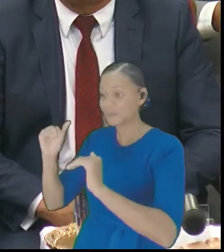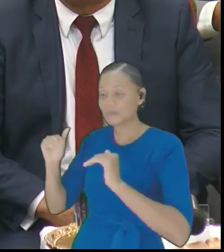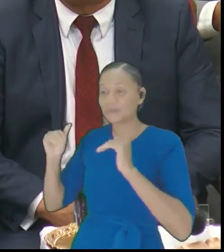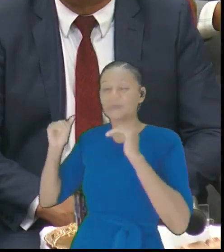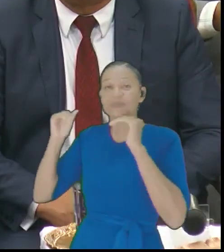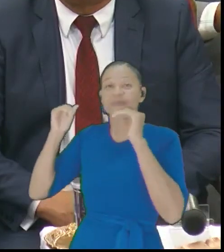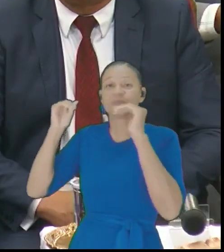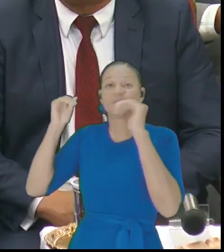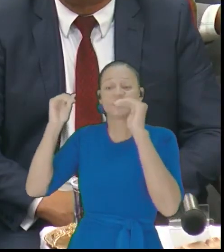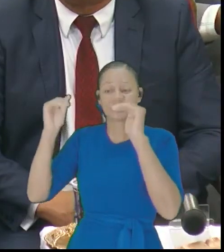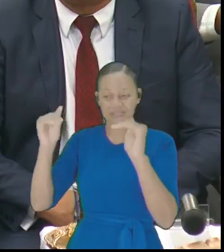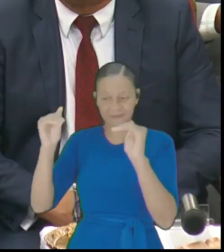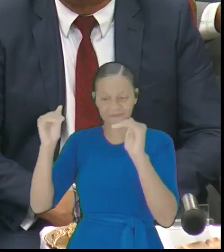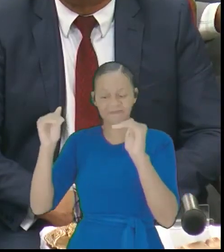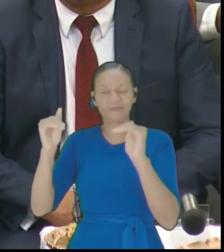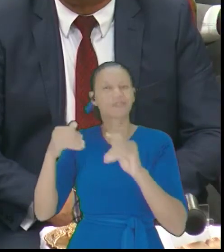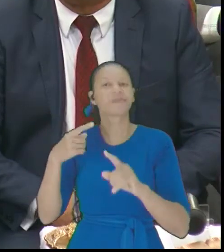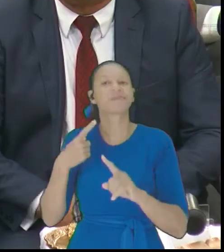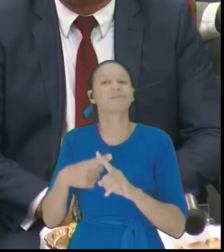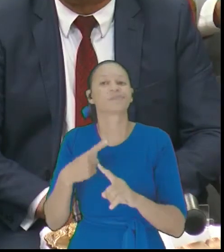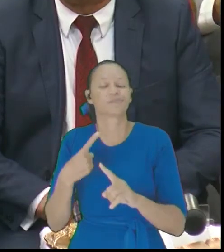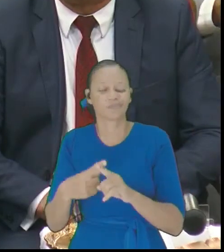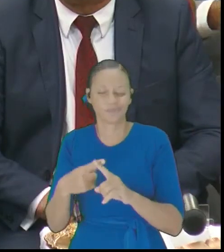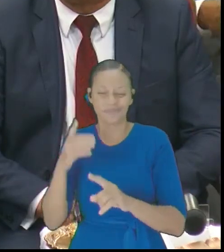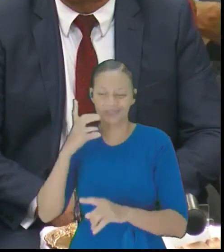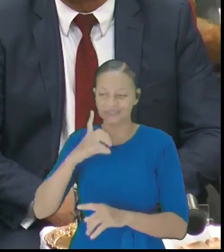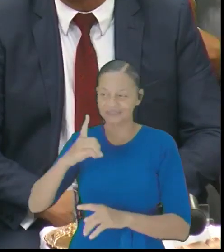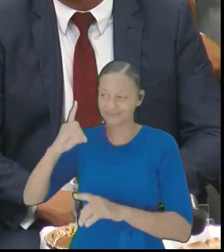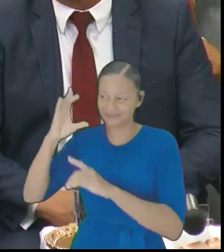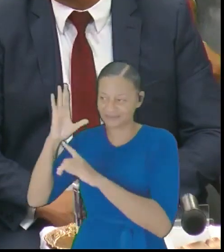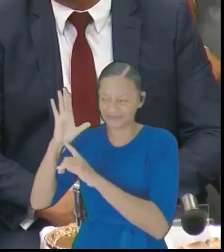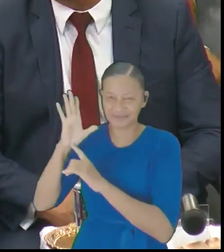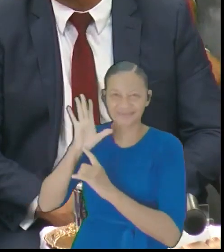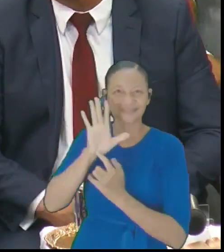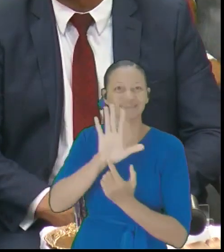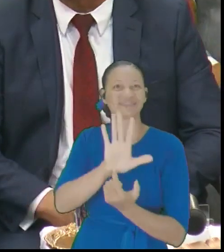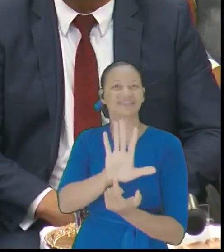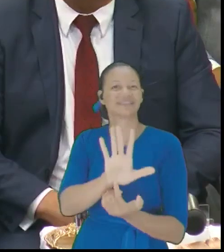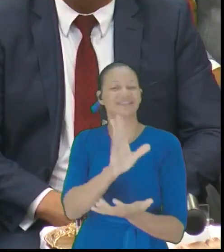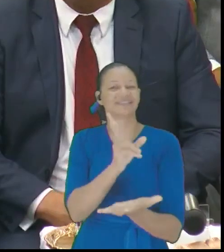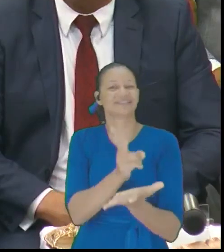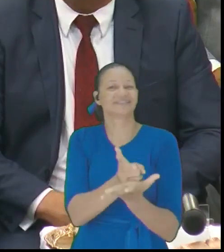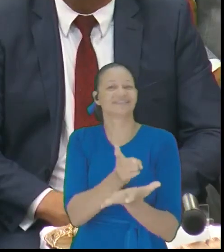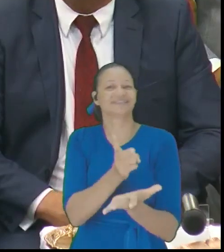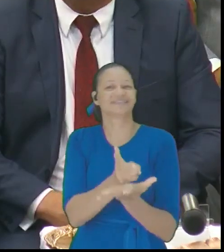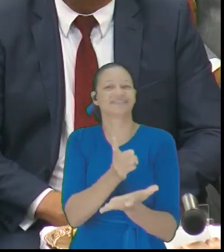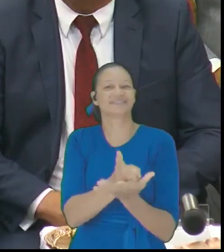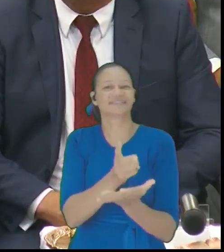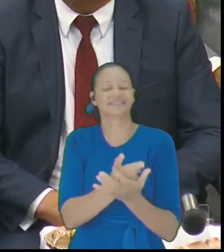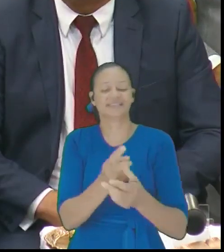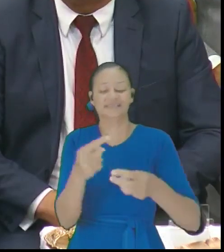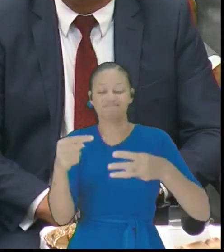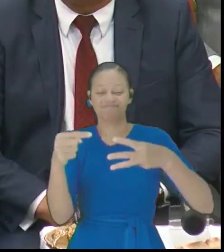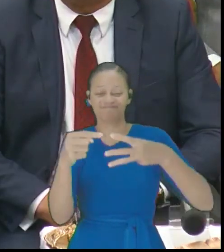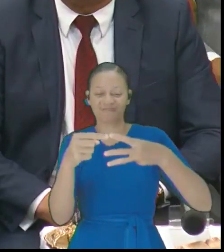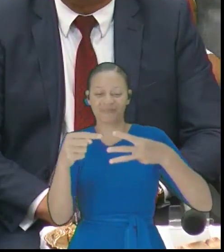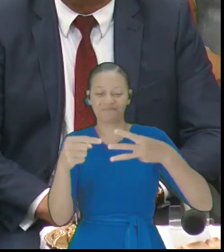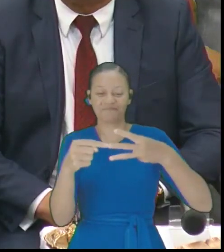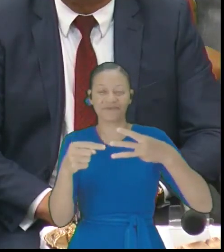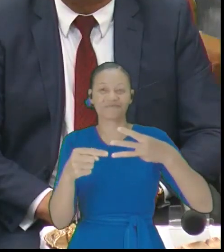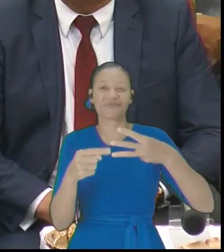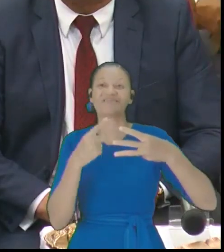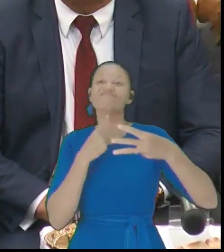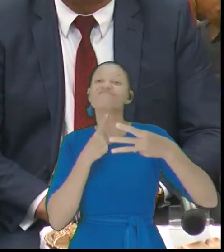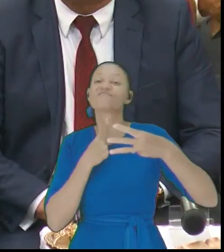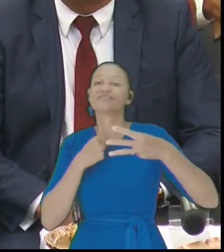soberana, porque Deus se manifesta sempre a nós em 3 aspectos da sua